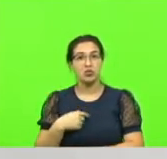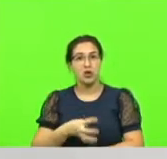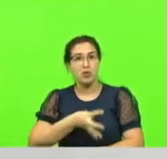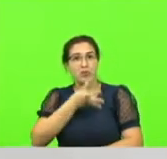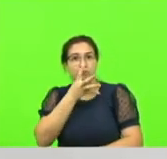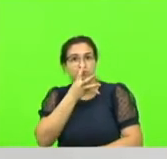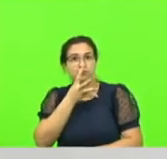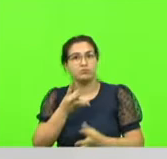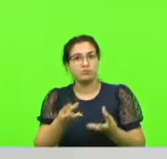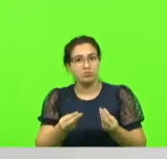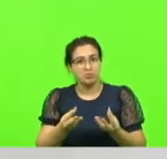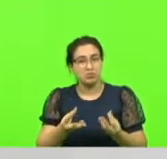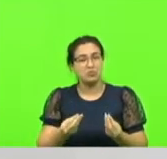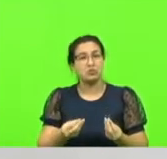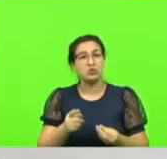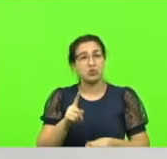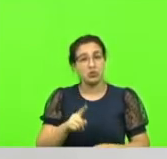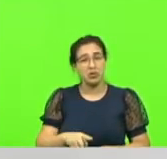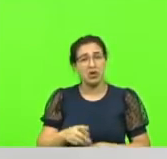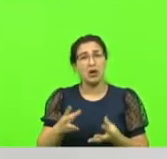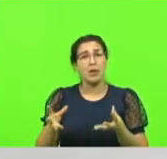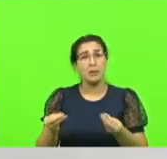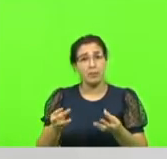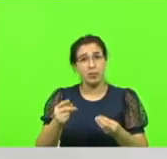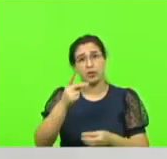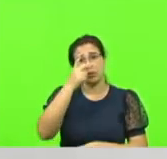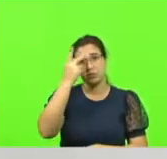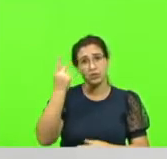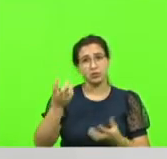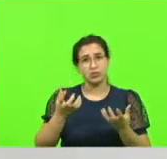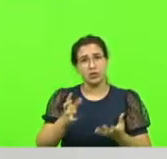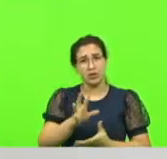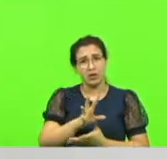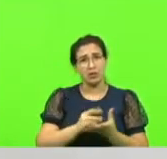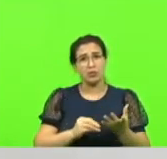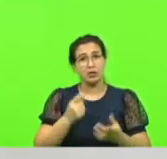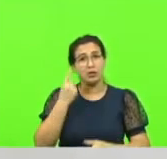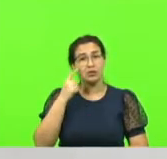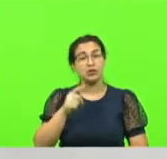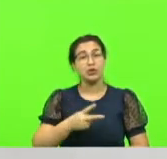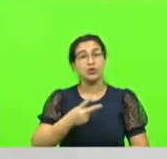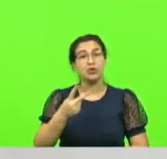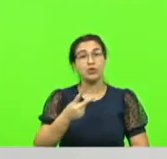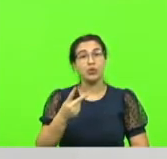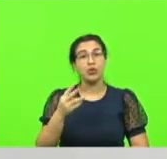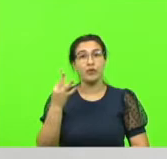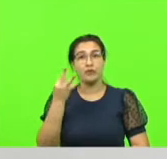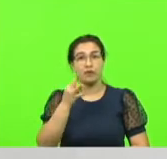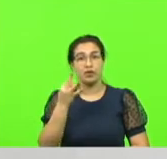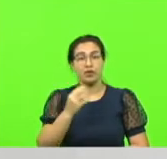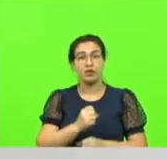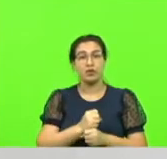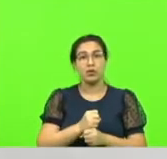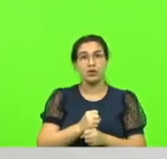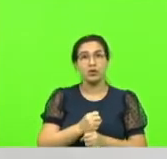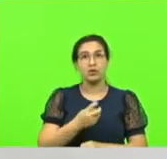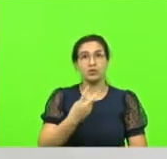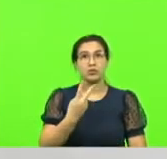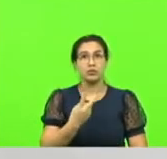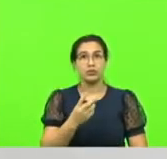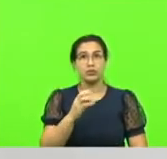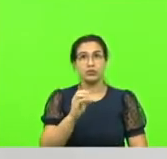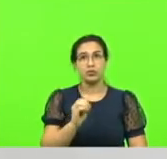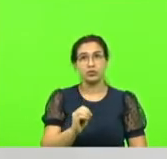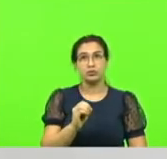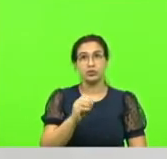E foi o herói, Jessé, de muita gente, no dia 2 de fevereiro